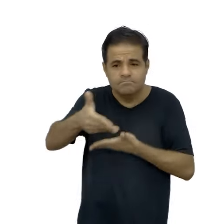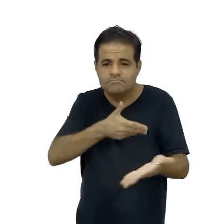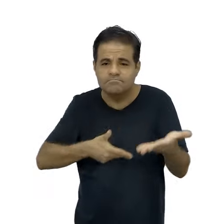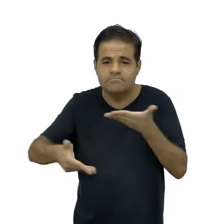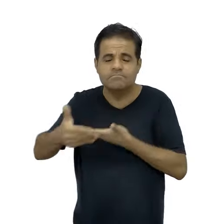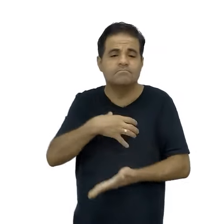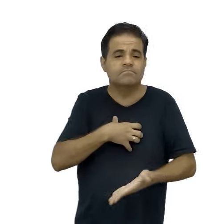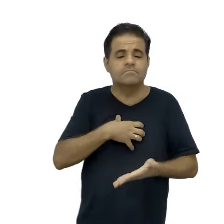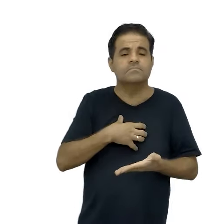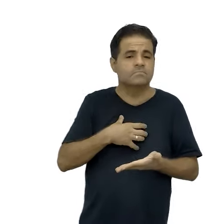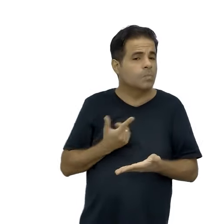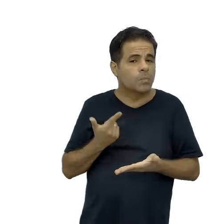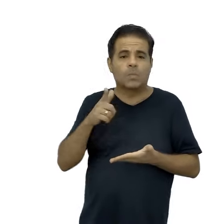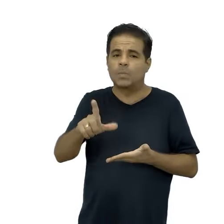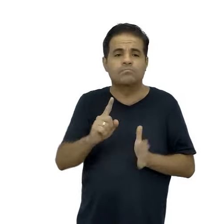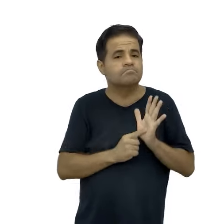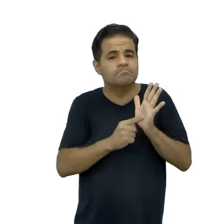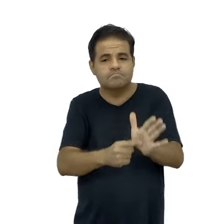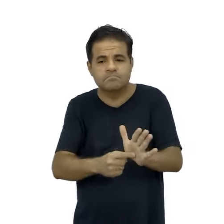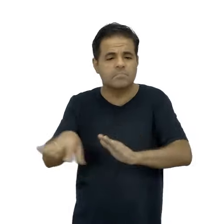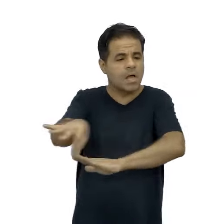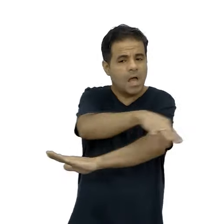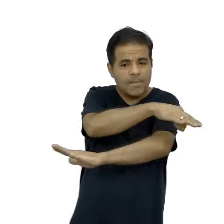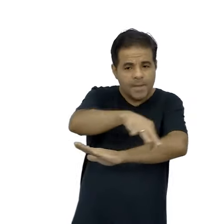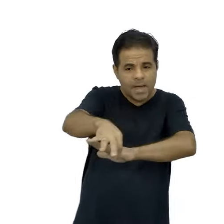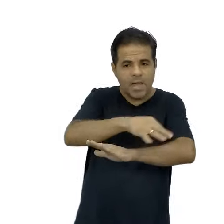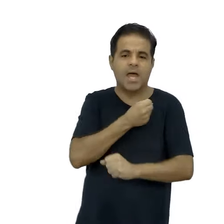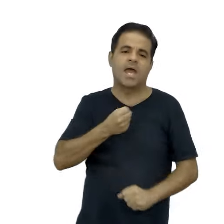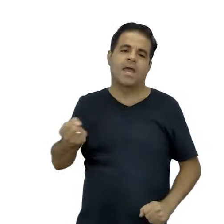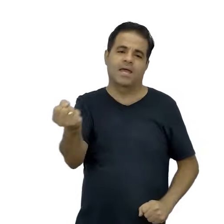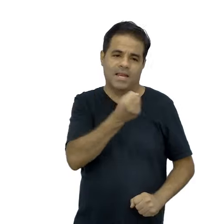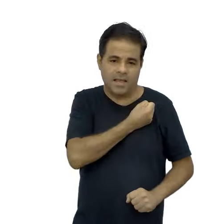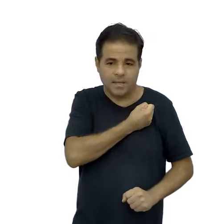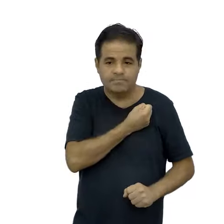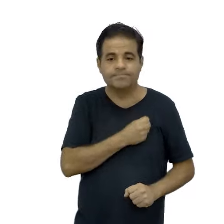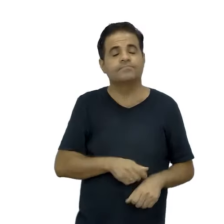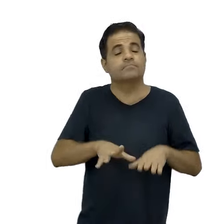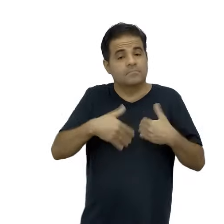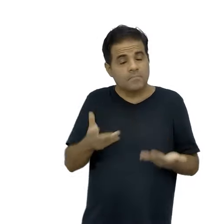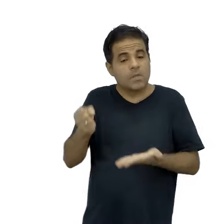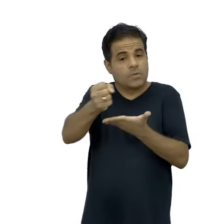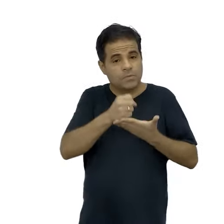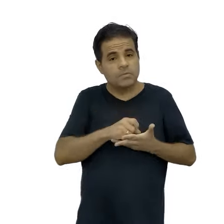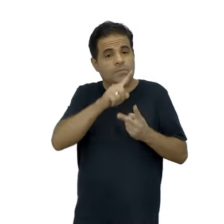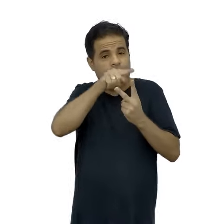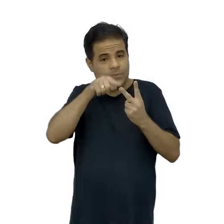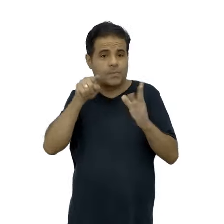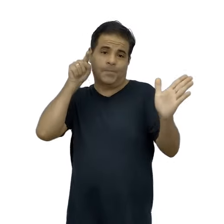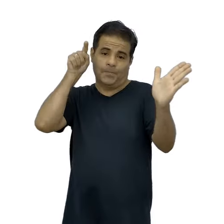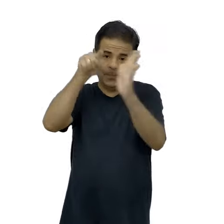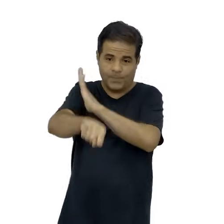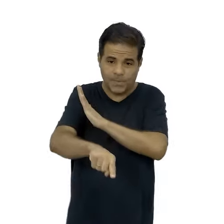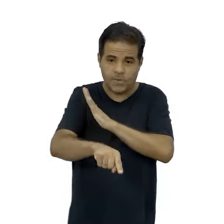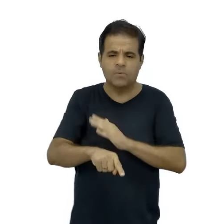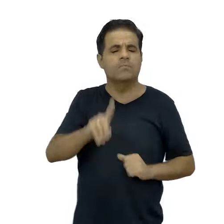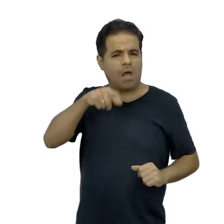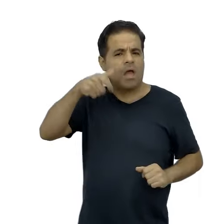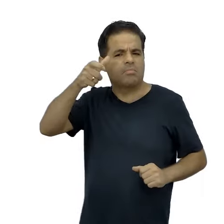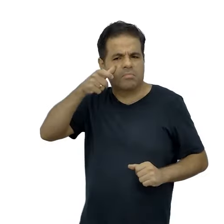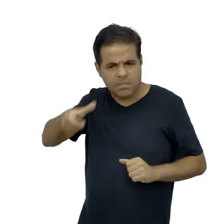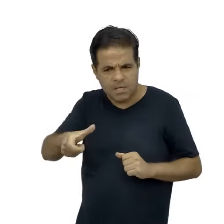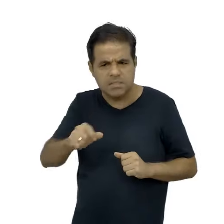a pontos na reta numérica. Nós trouxemos 2 perguntas aqui, muito